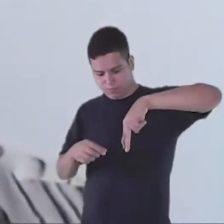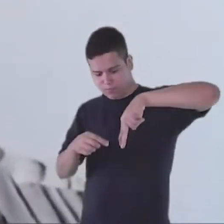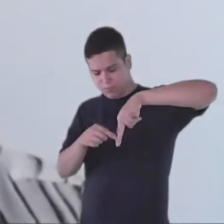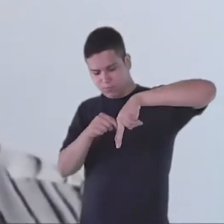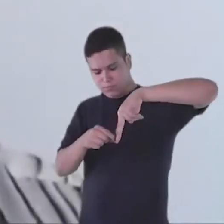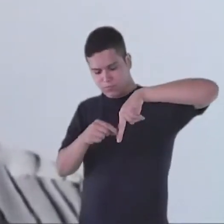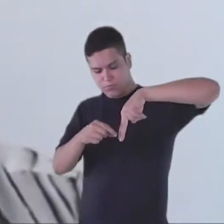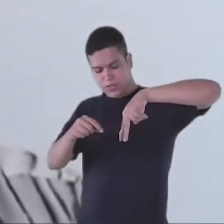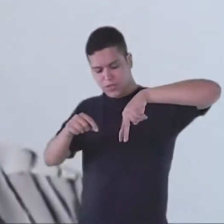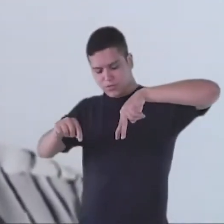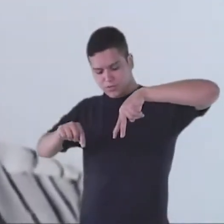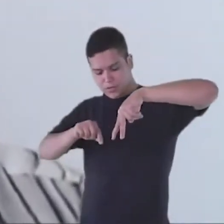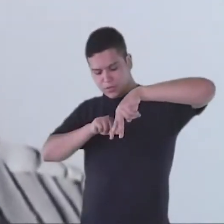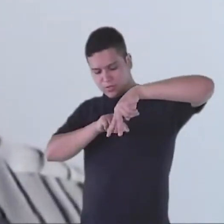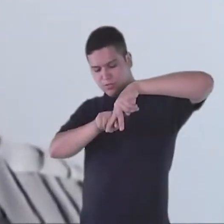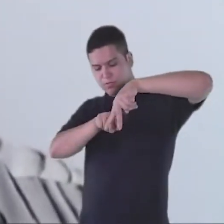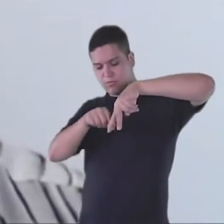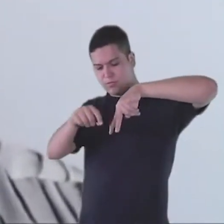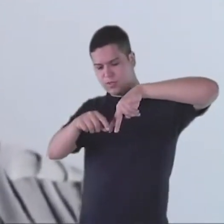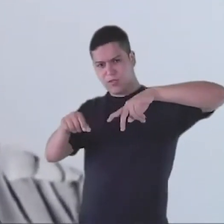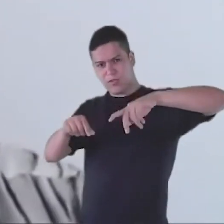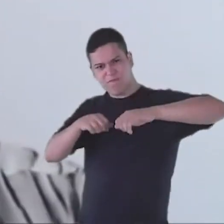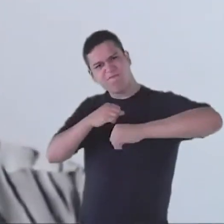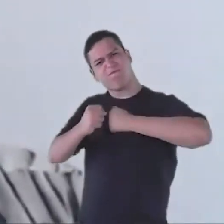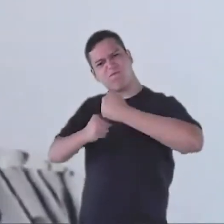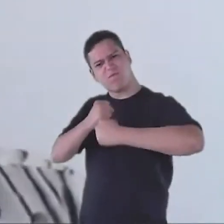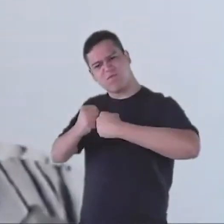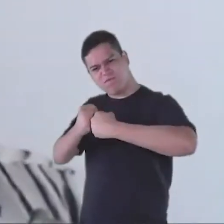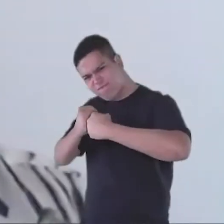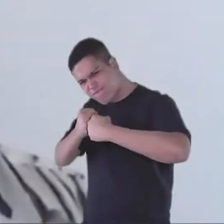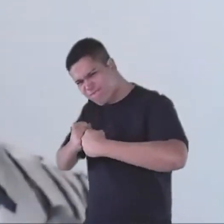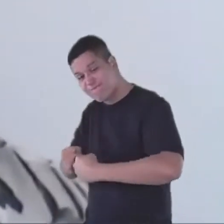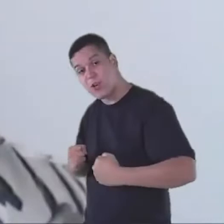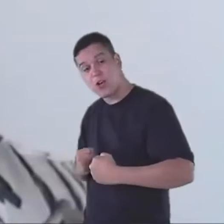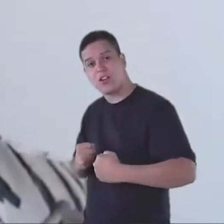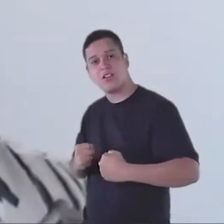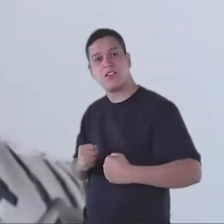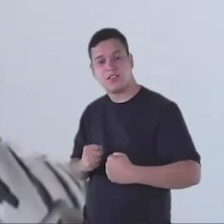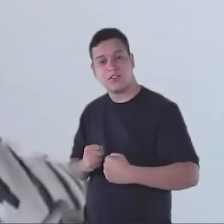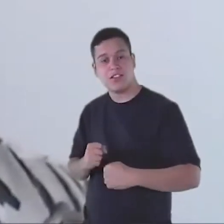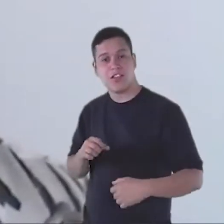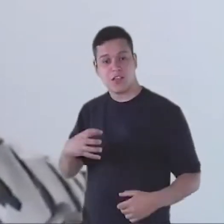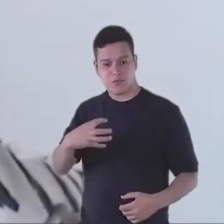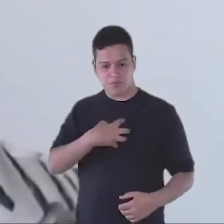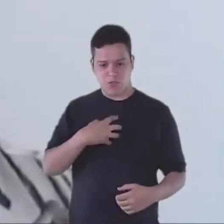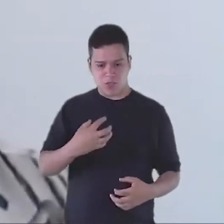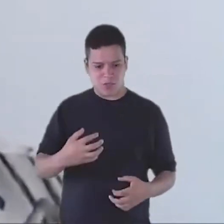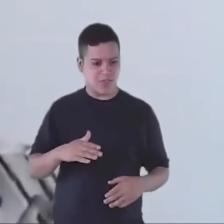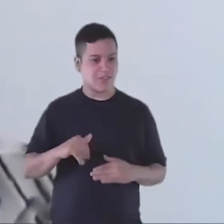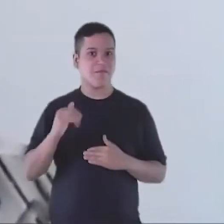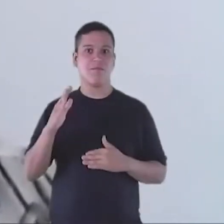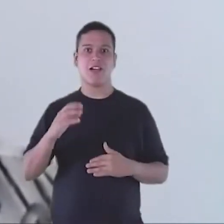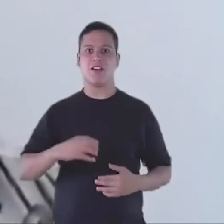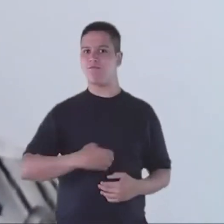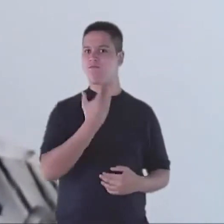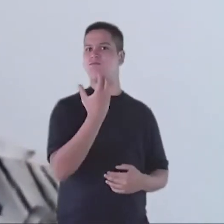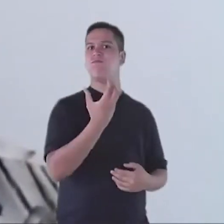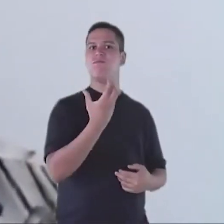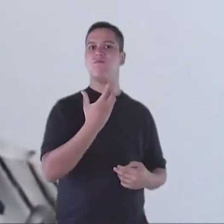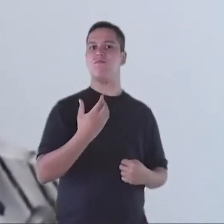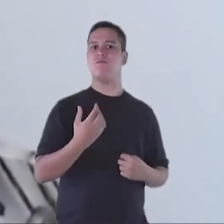Né? Ficou bem amarrado, me senti um gladiador. Não é que eu me dirigi ao